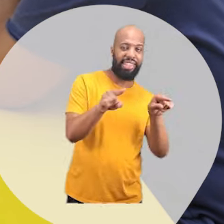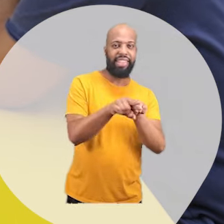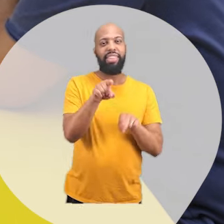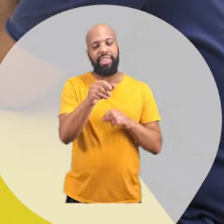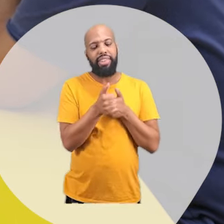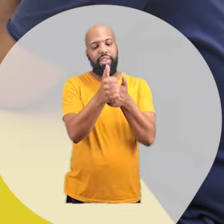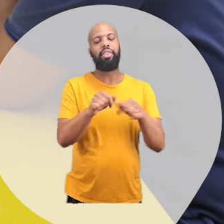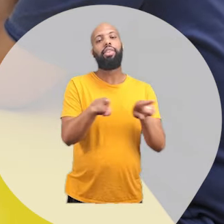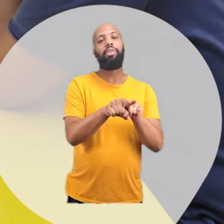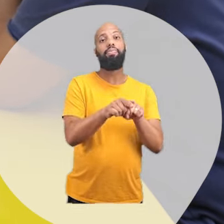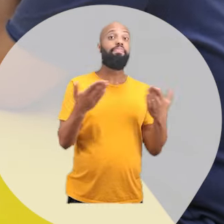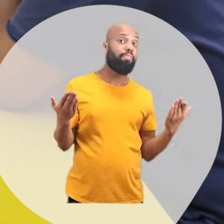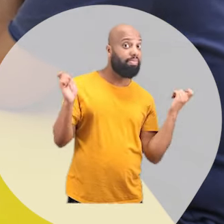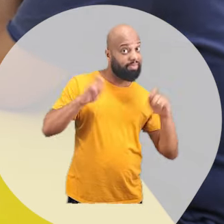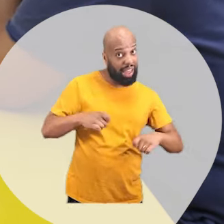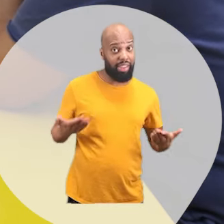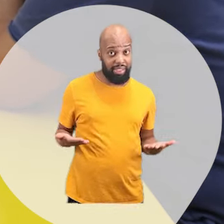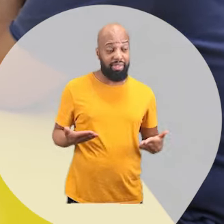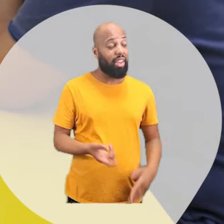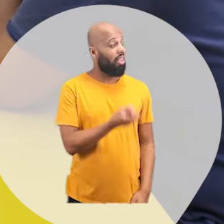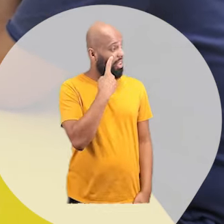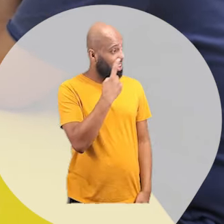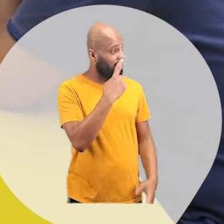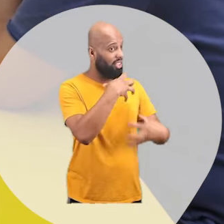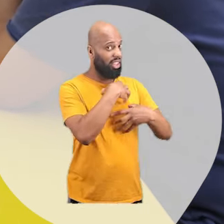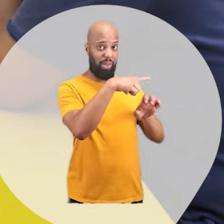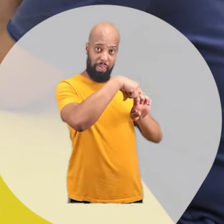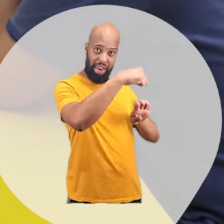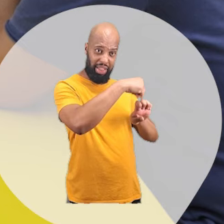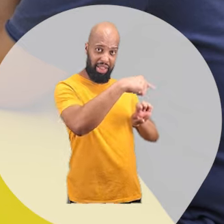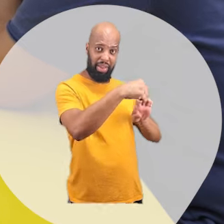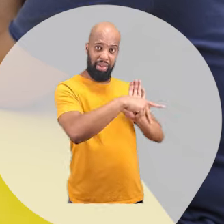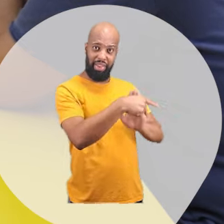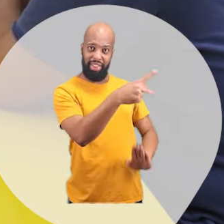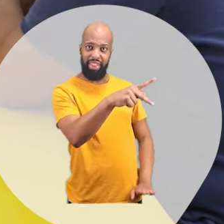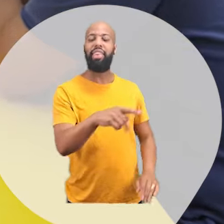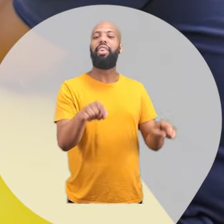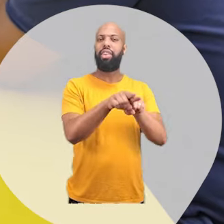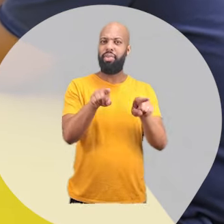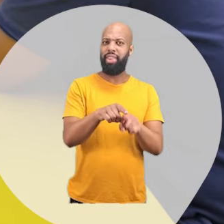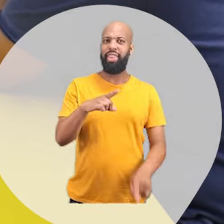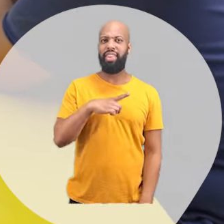você que está nos acompanhando por que não é verdade